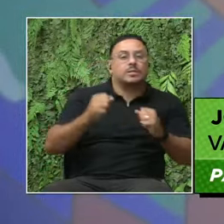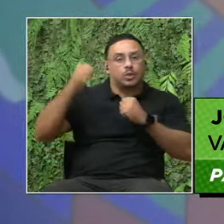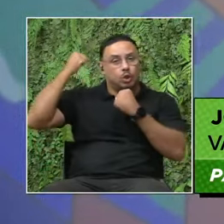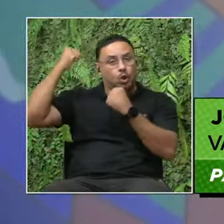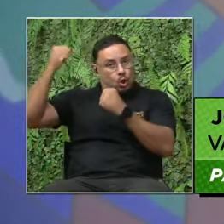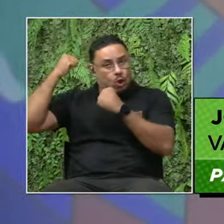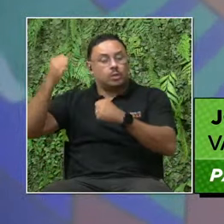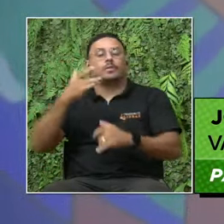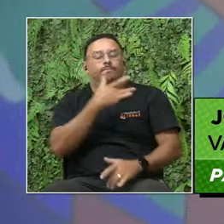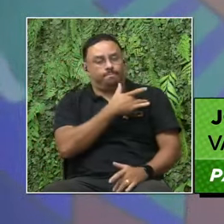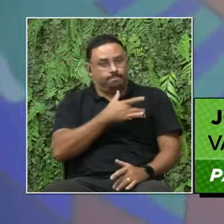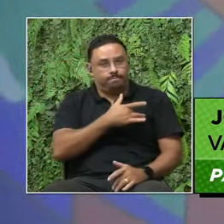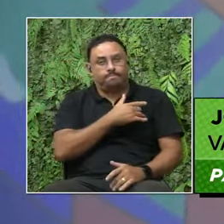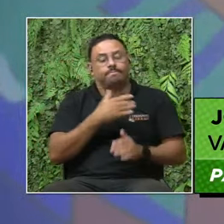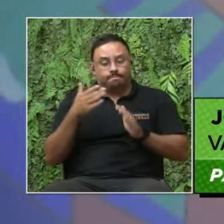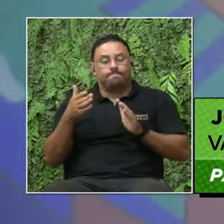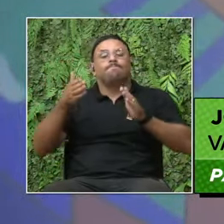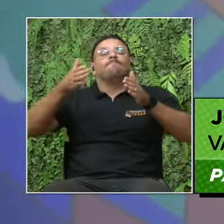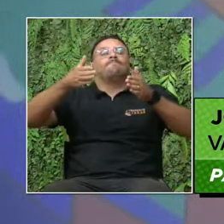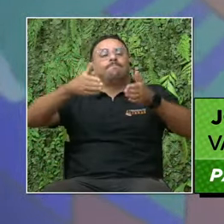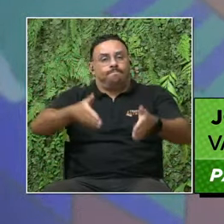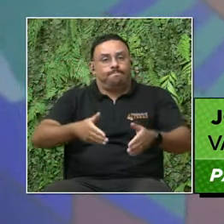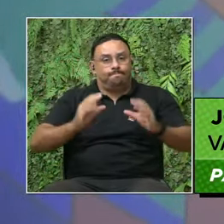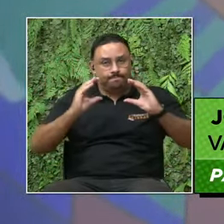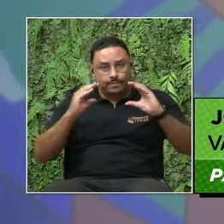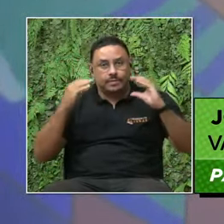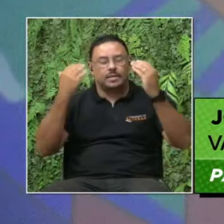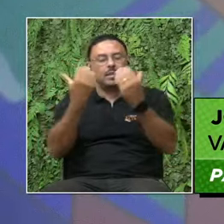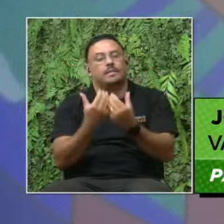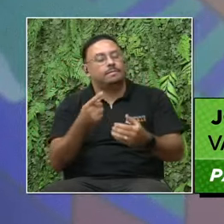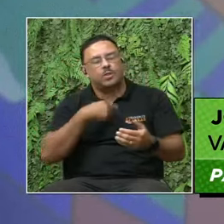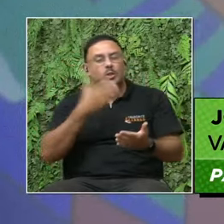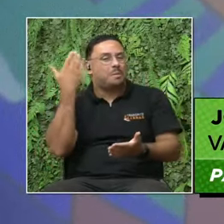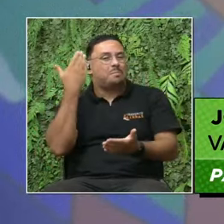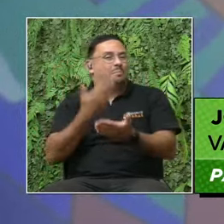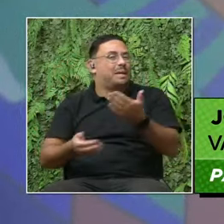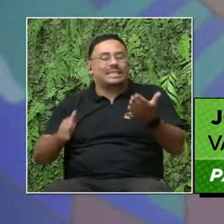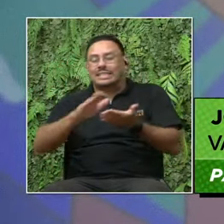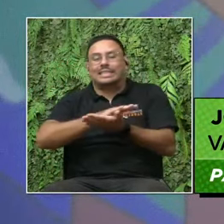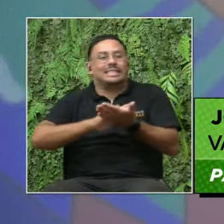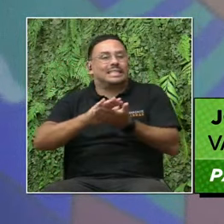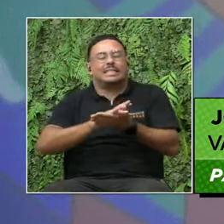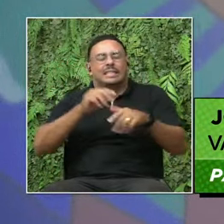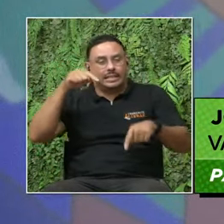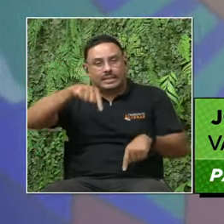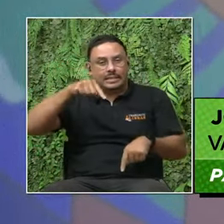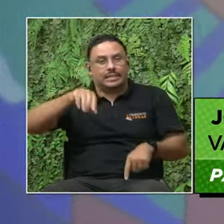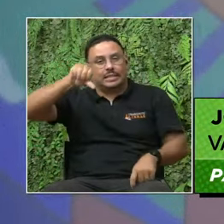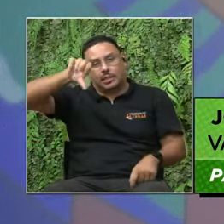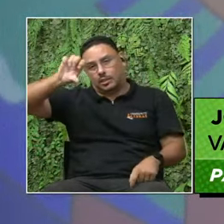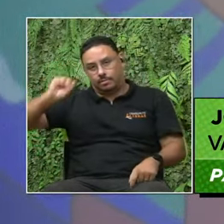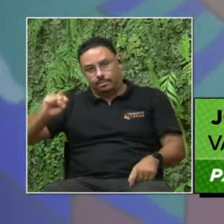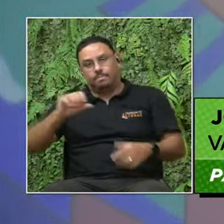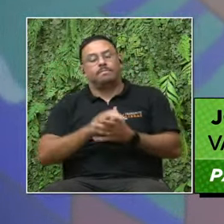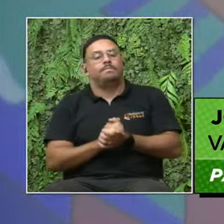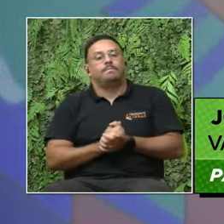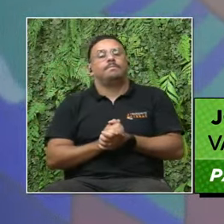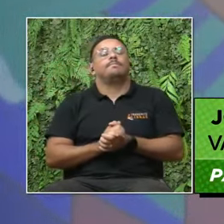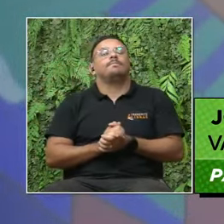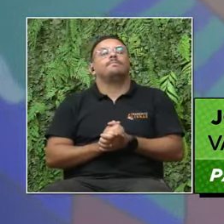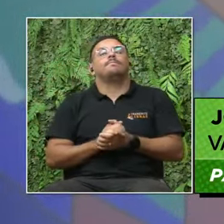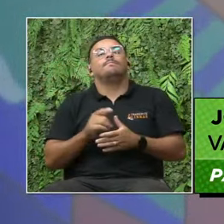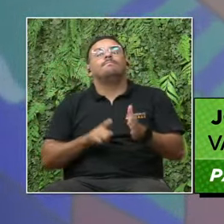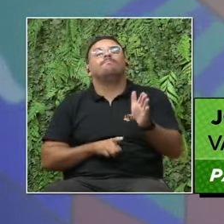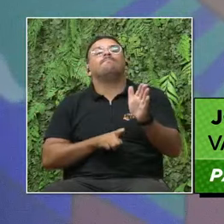hoje a torcida do Cruzeiro chegando lá no Mineirão não perde não a gente não perde nada aqui na 98 eu vou perguntar